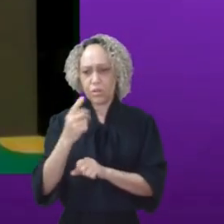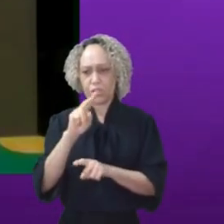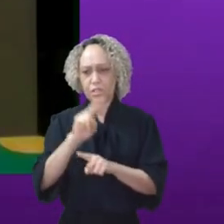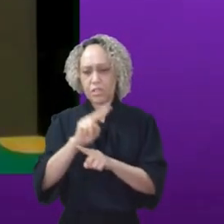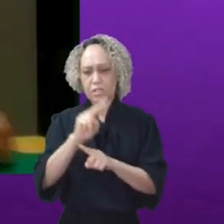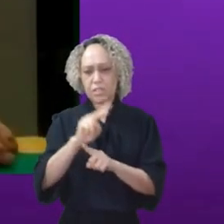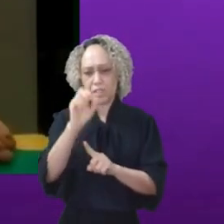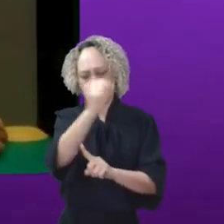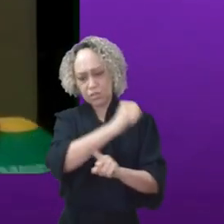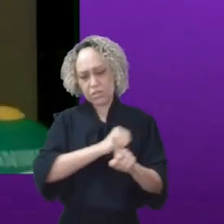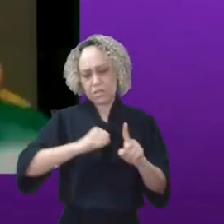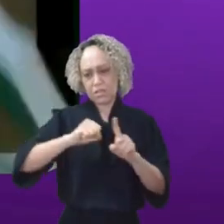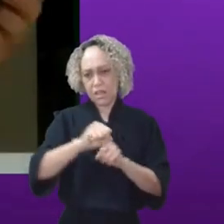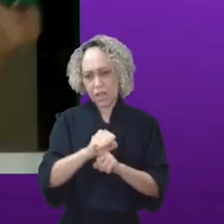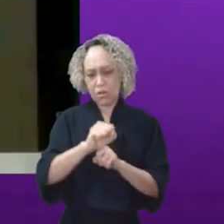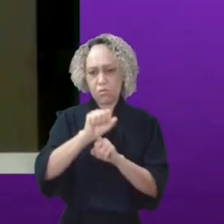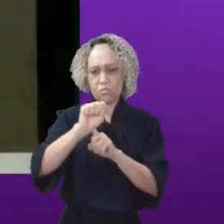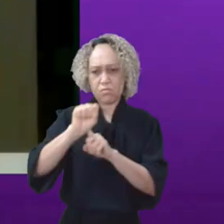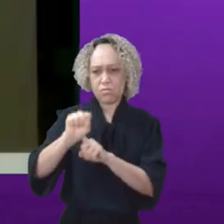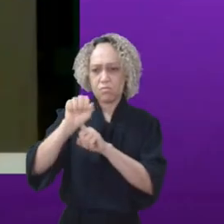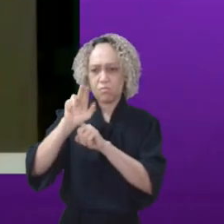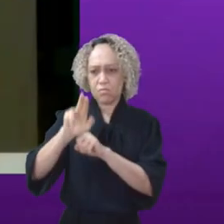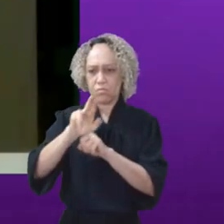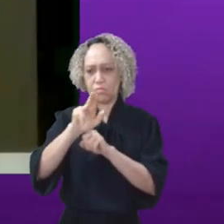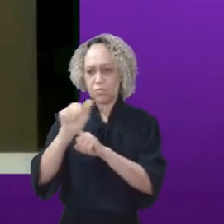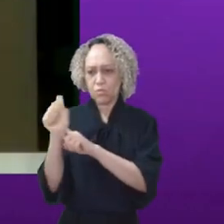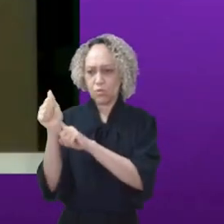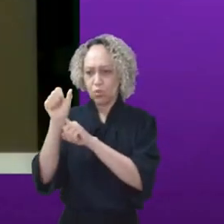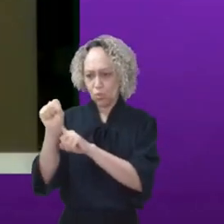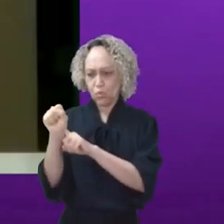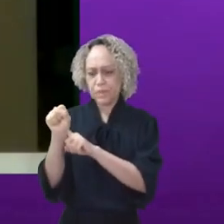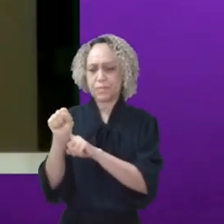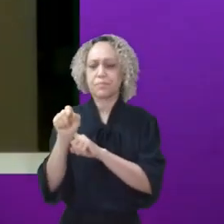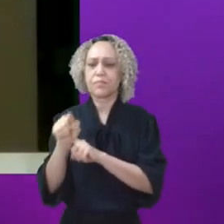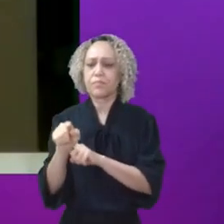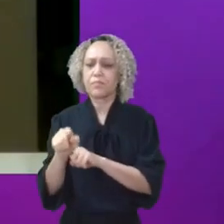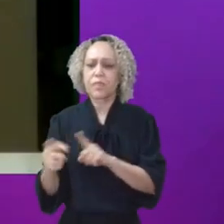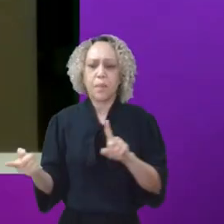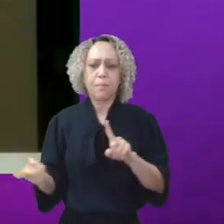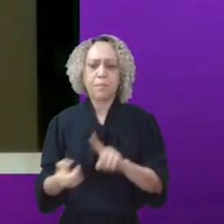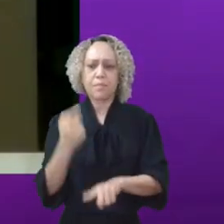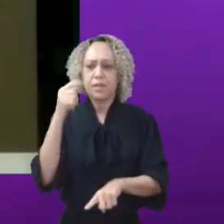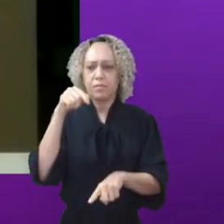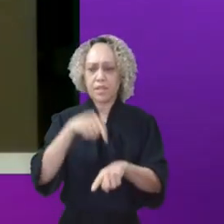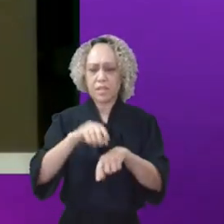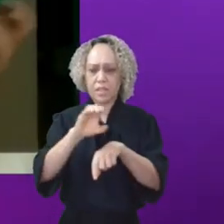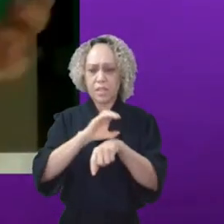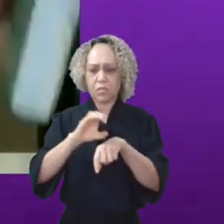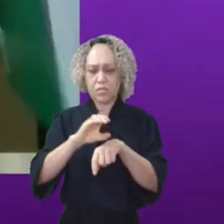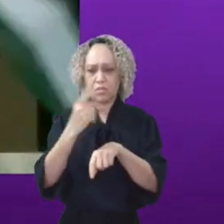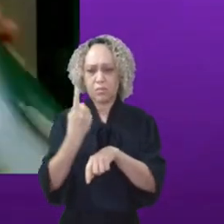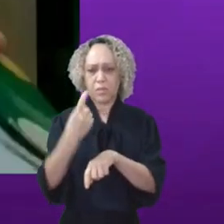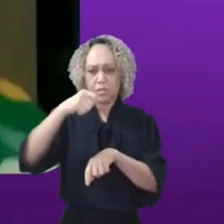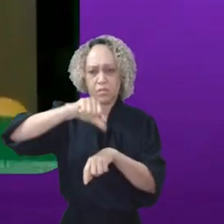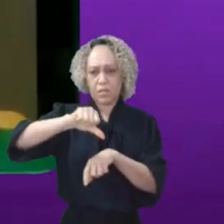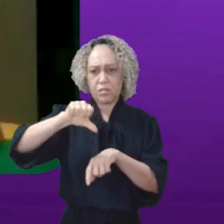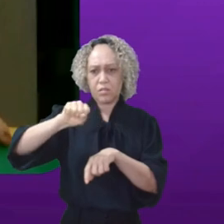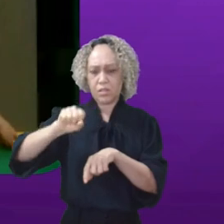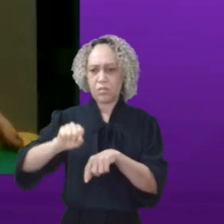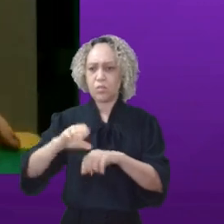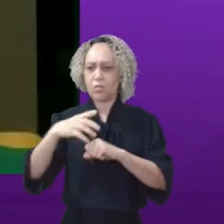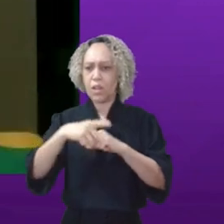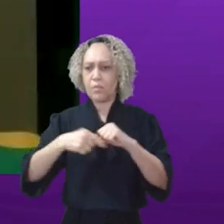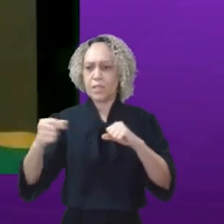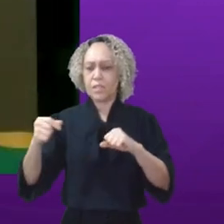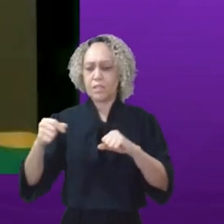uma novidade, porque foi pela primeira vez nesta Constituição que no capítulo da ordem social, a partir